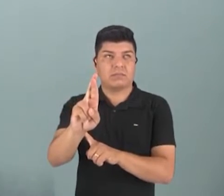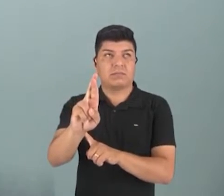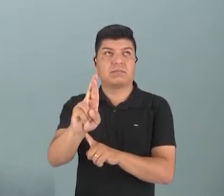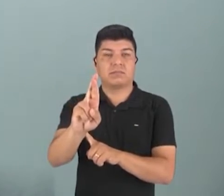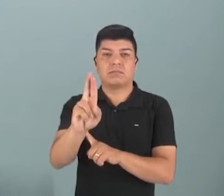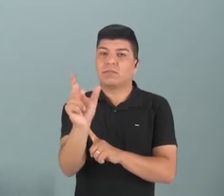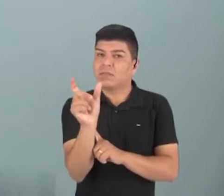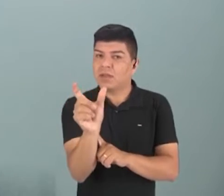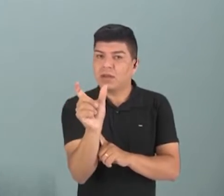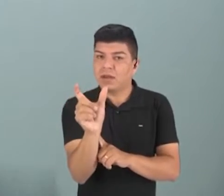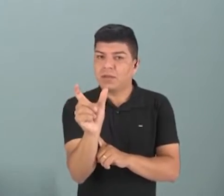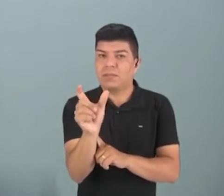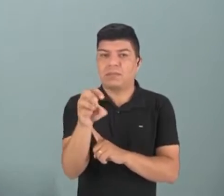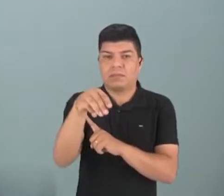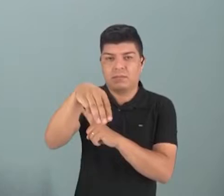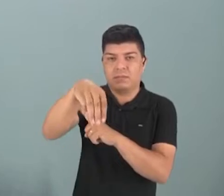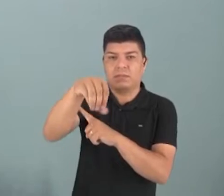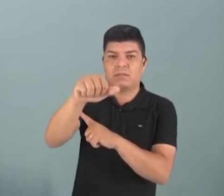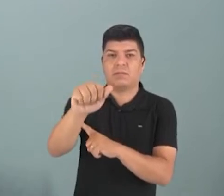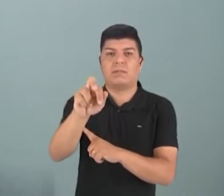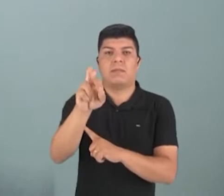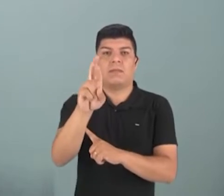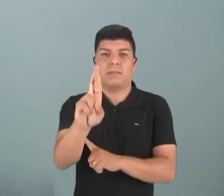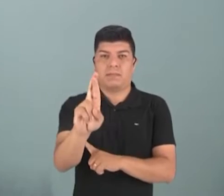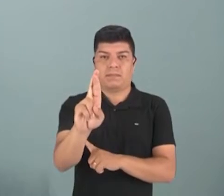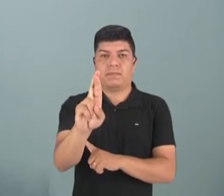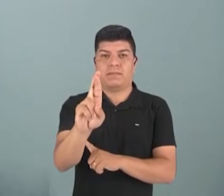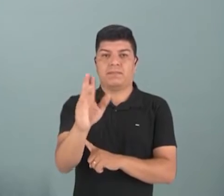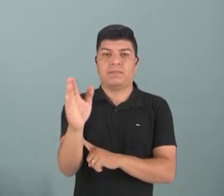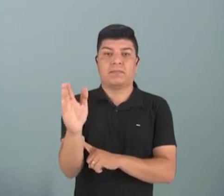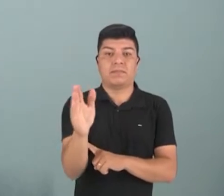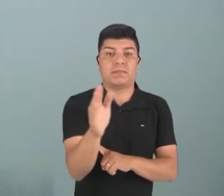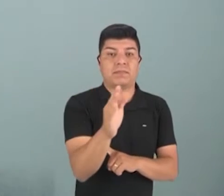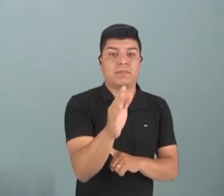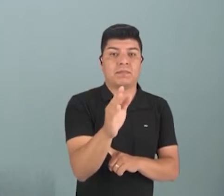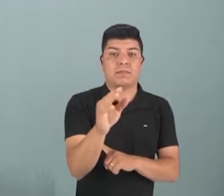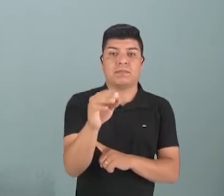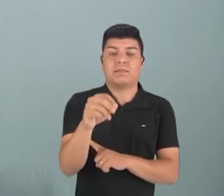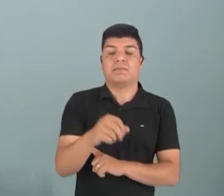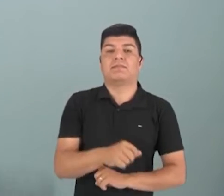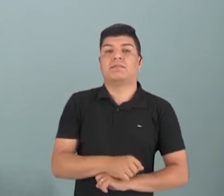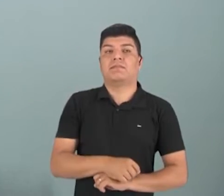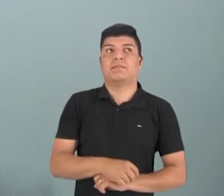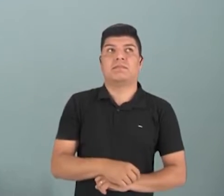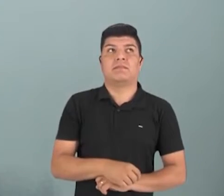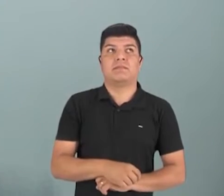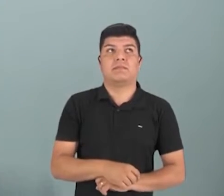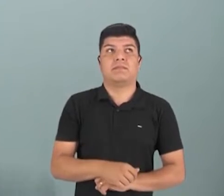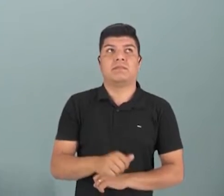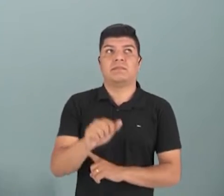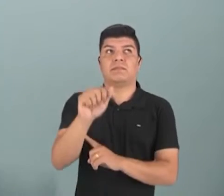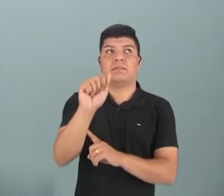e a palavra MA a palavra é